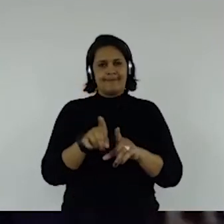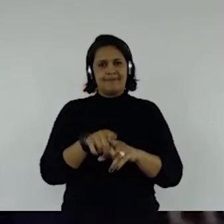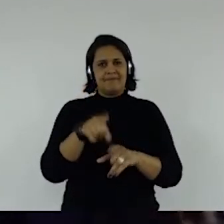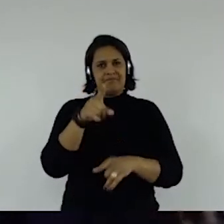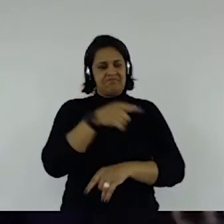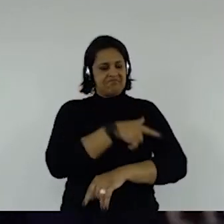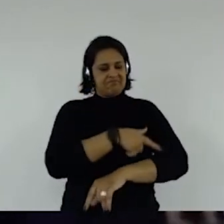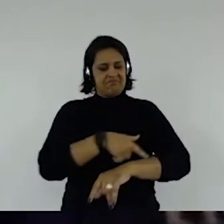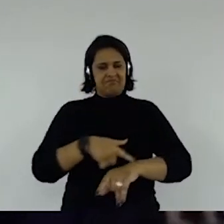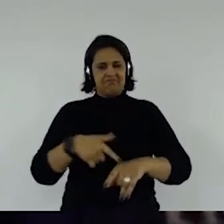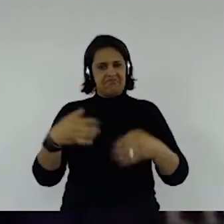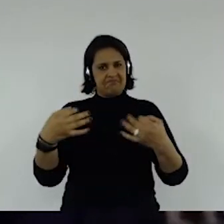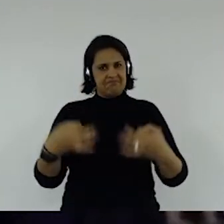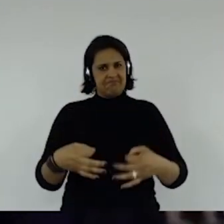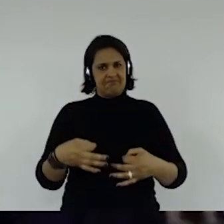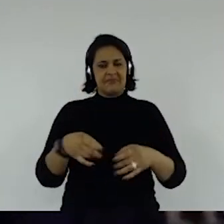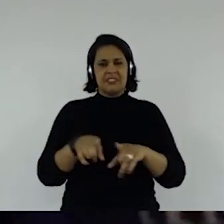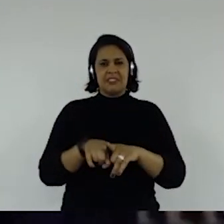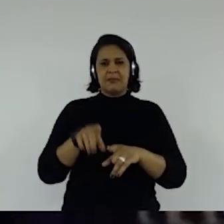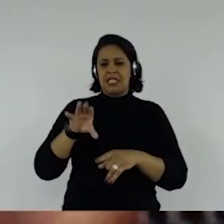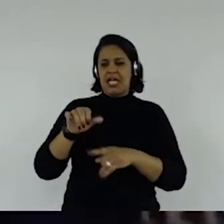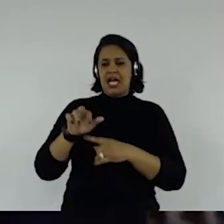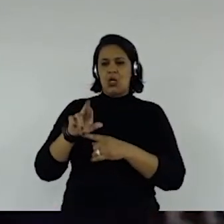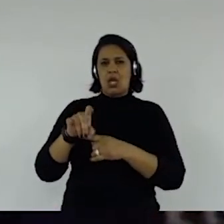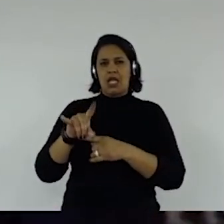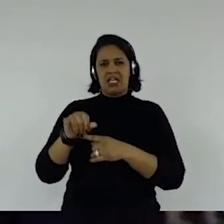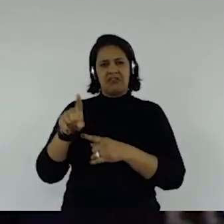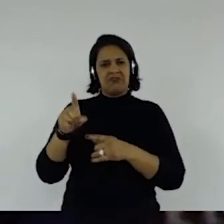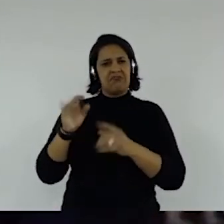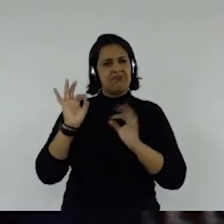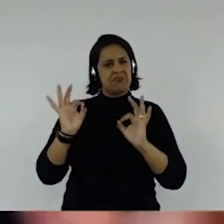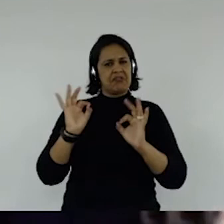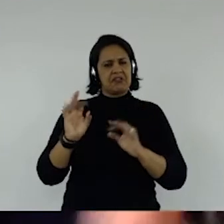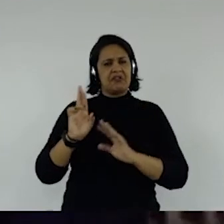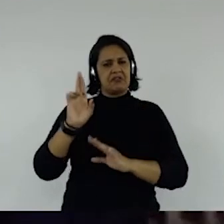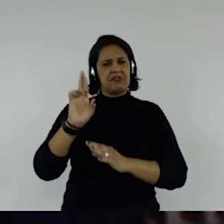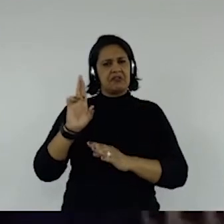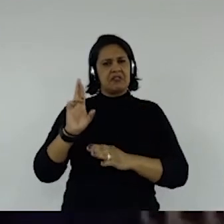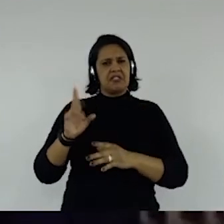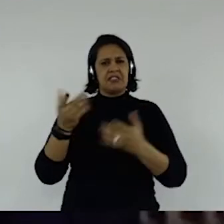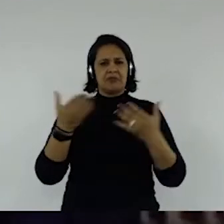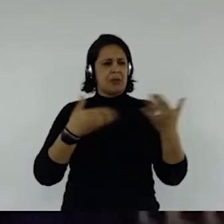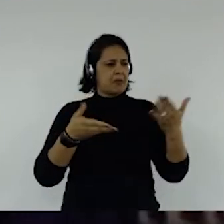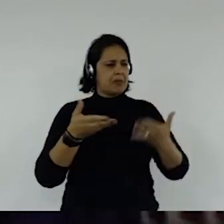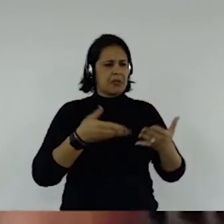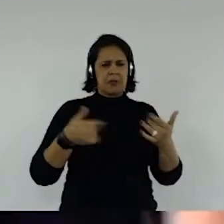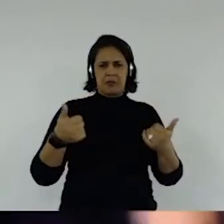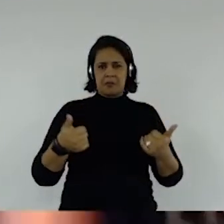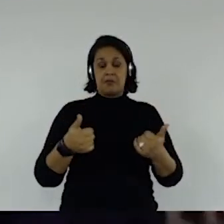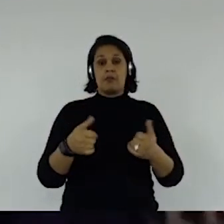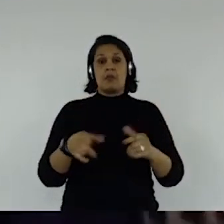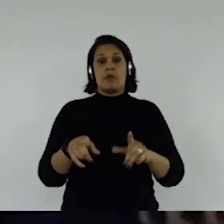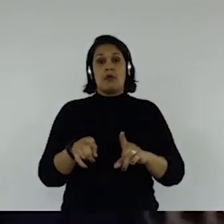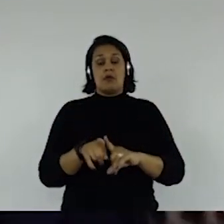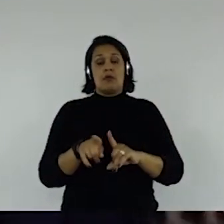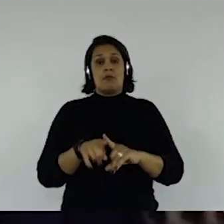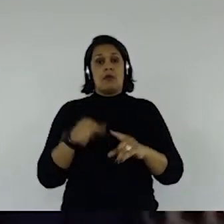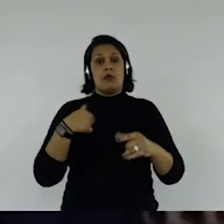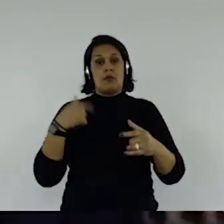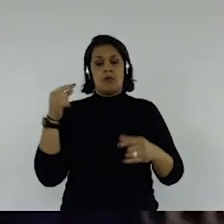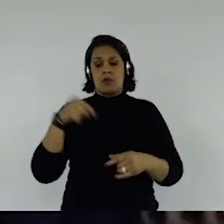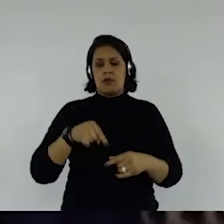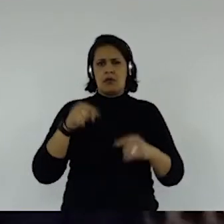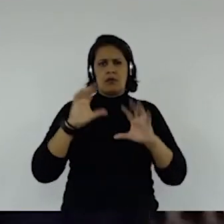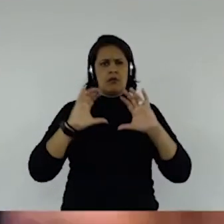caminhando aqui a nossa conversa. Eu queria dizer da honra para mim muito grande estar falando nesse evento. É incrível que a gente